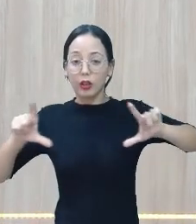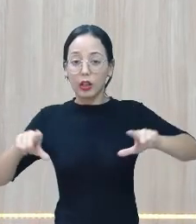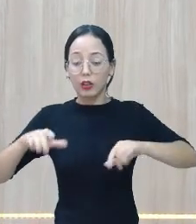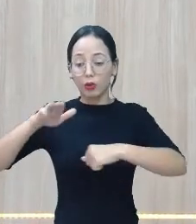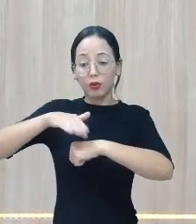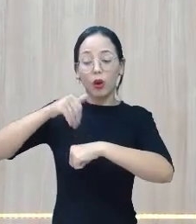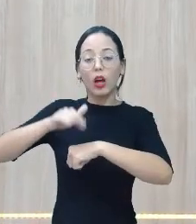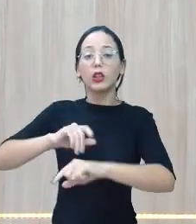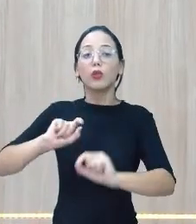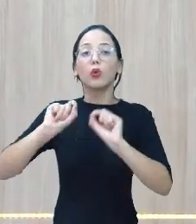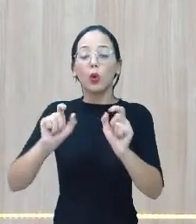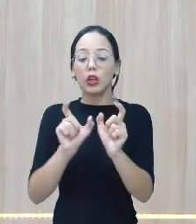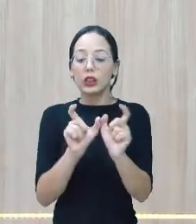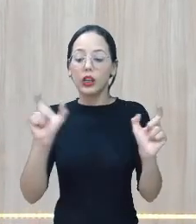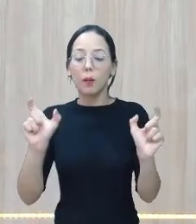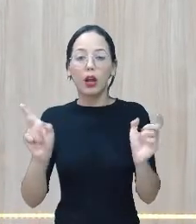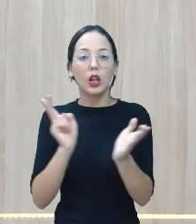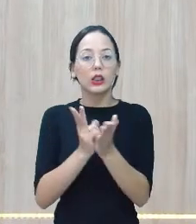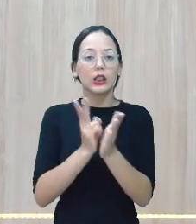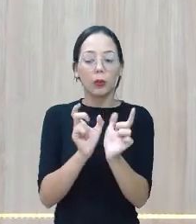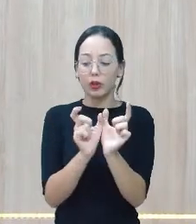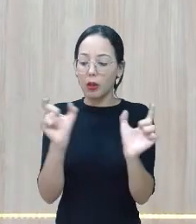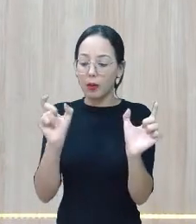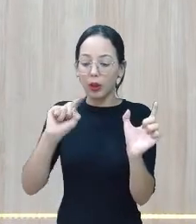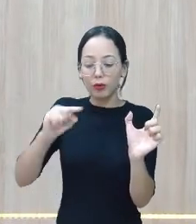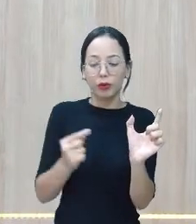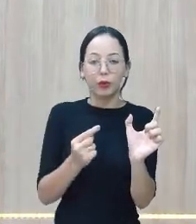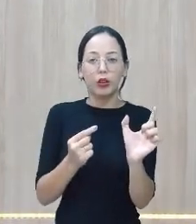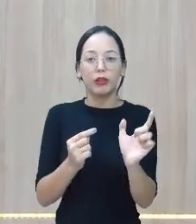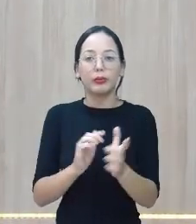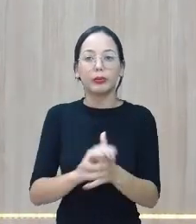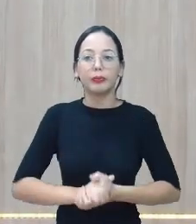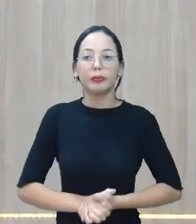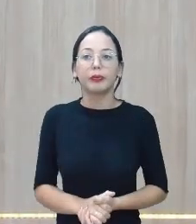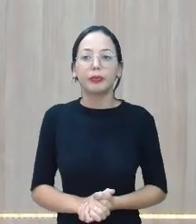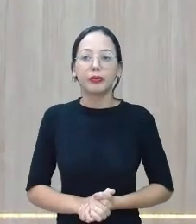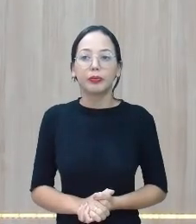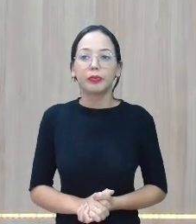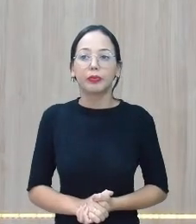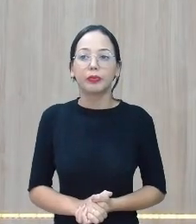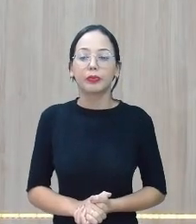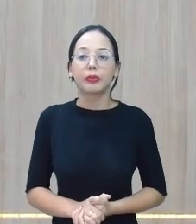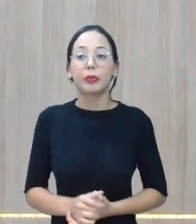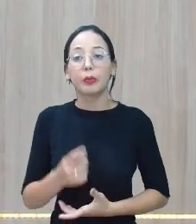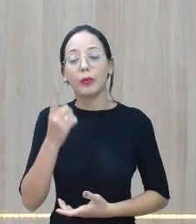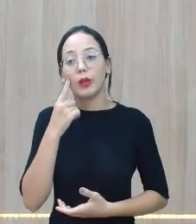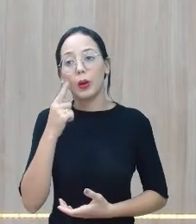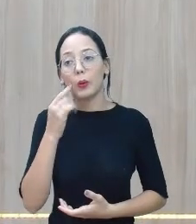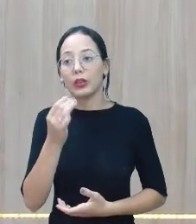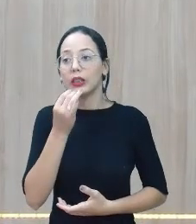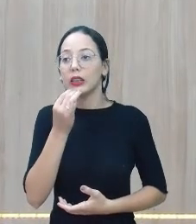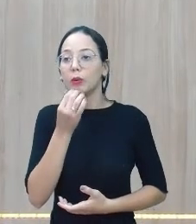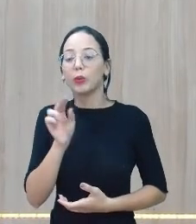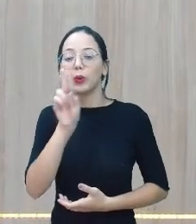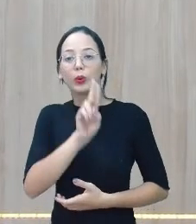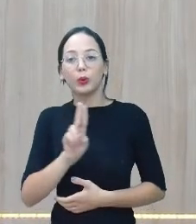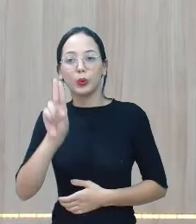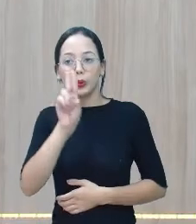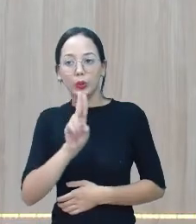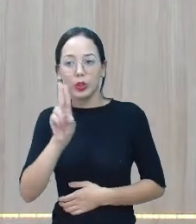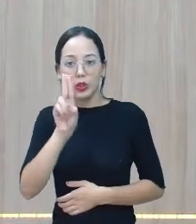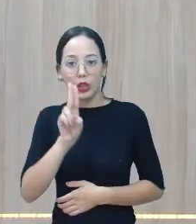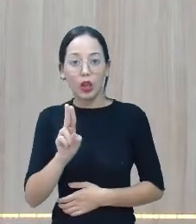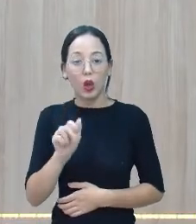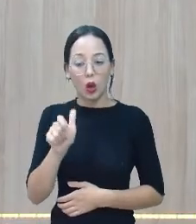ser separado sempre por vírgula, tá bom? Então, vamos ver este exemplo que eu usei aqui.